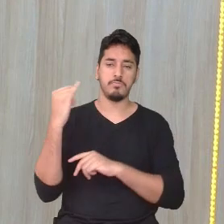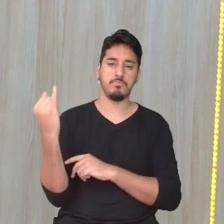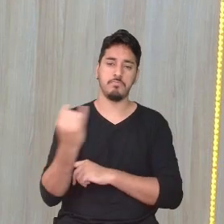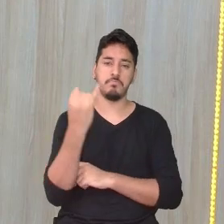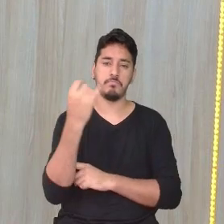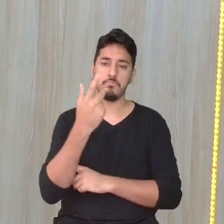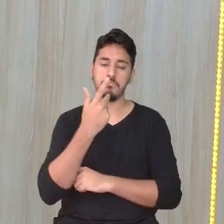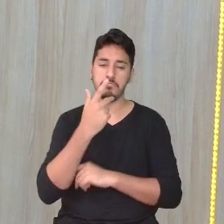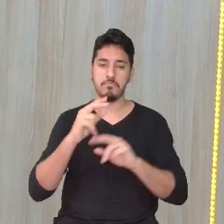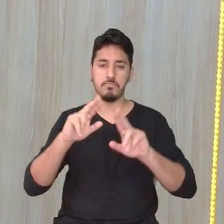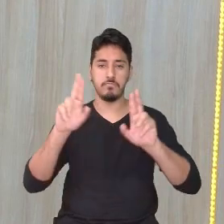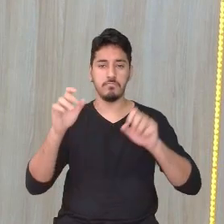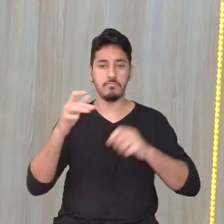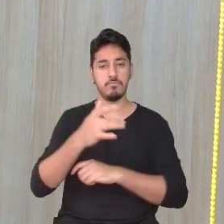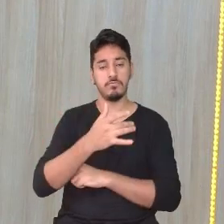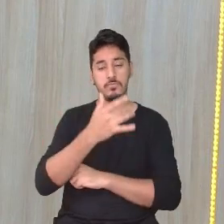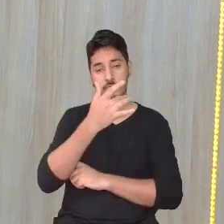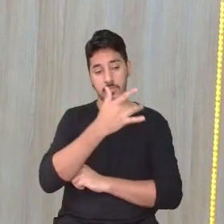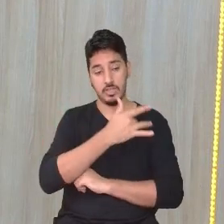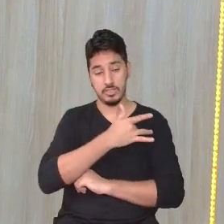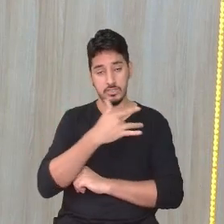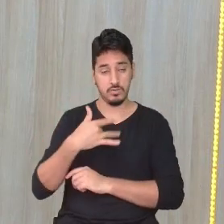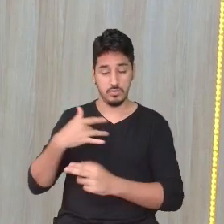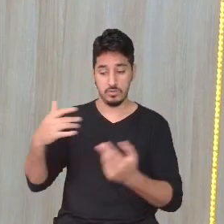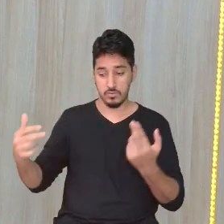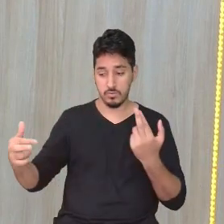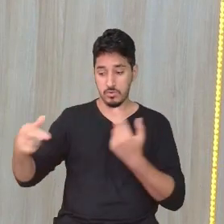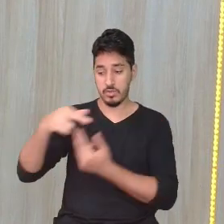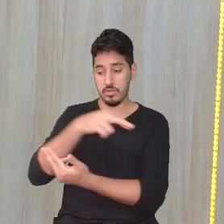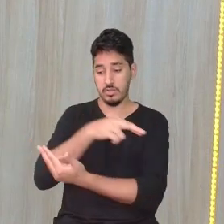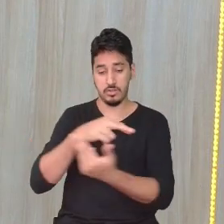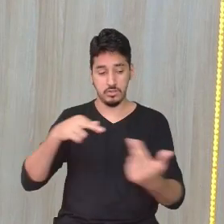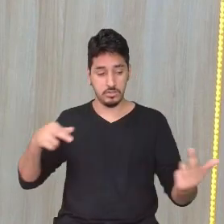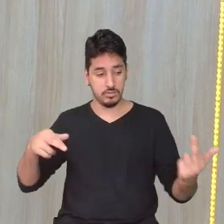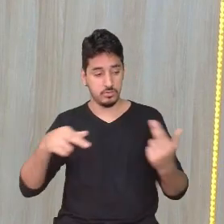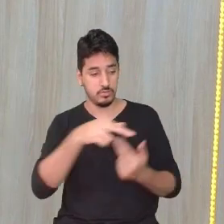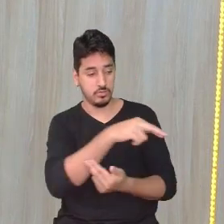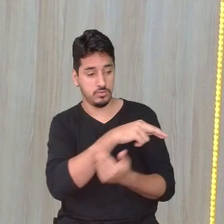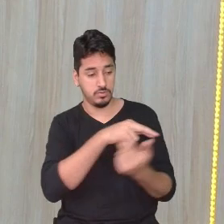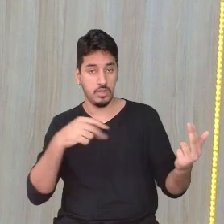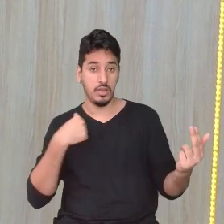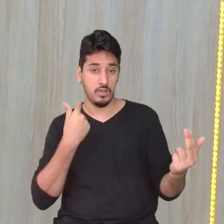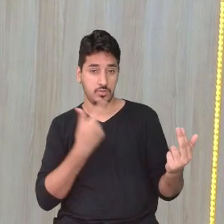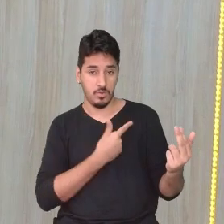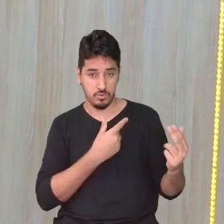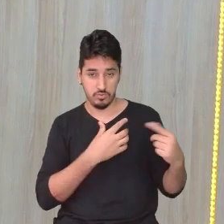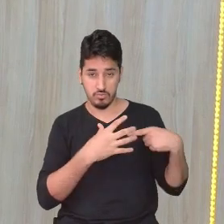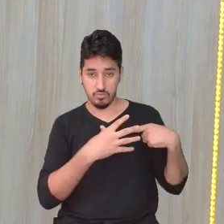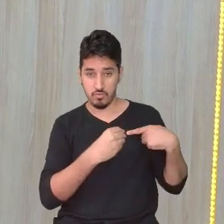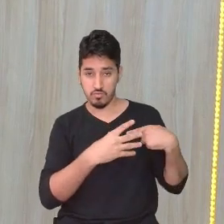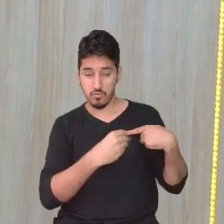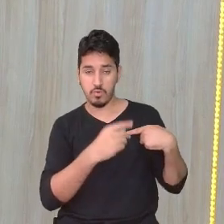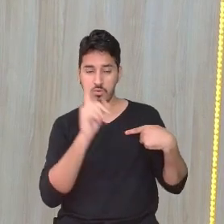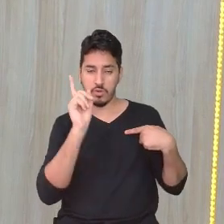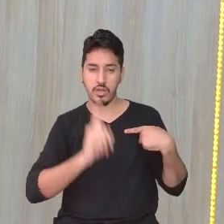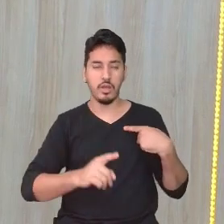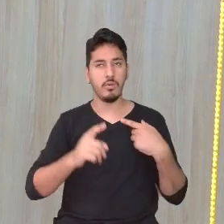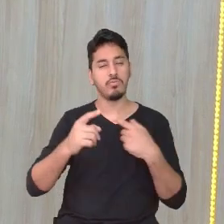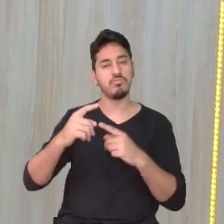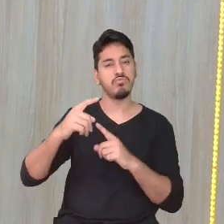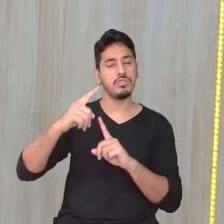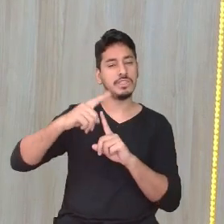a gente falar a respeito da saúde dos relacionamentos, porque nós, mamíferos, somos uma espécie